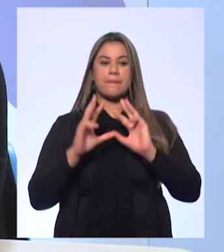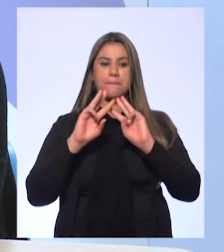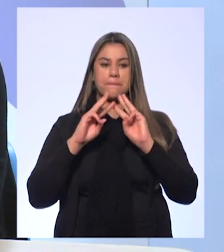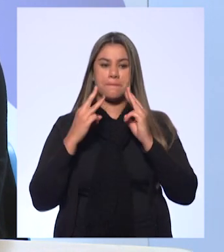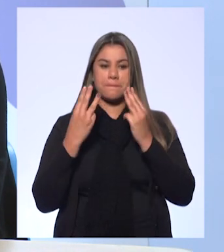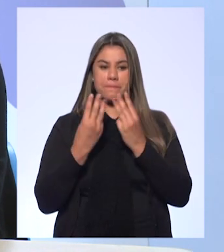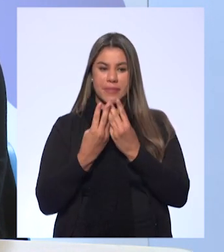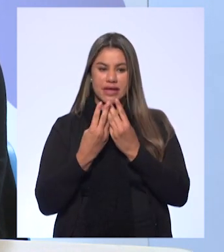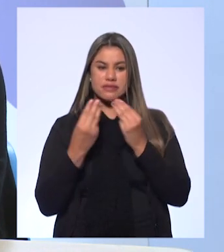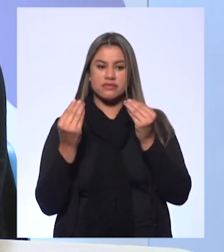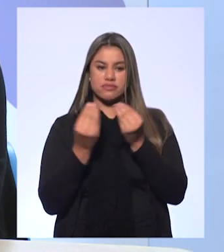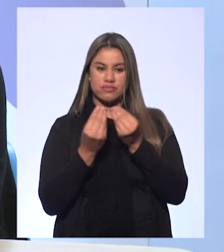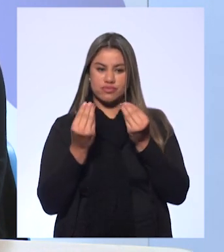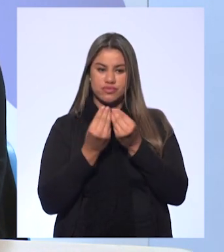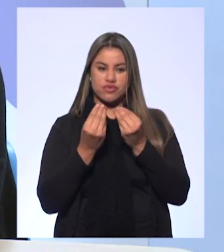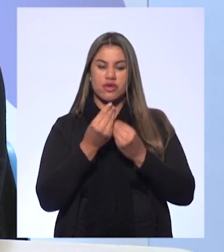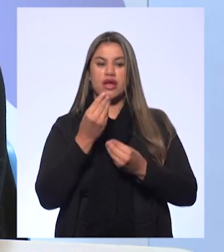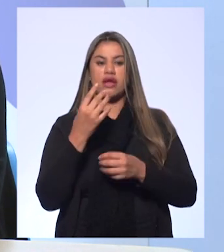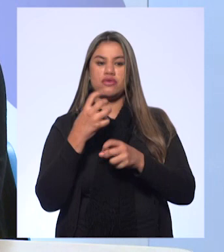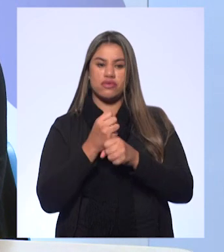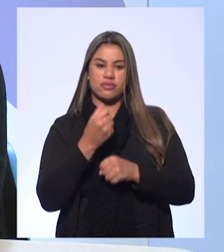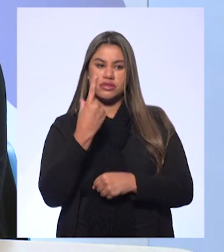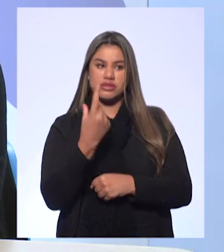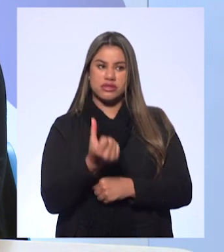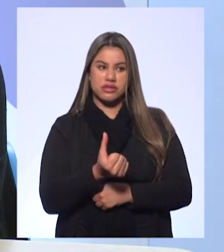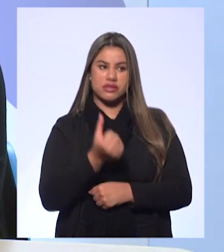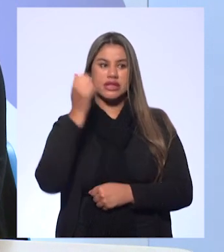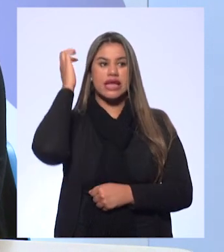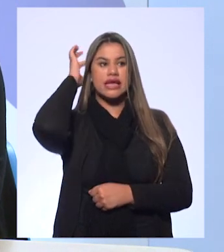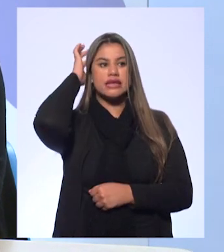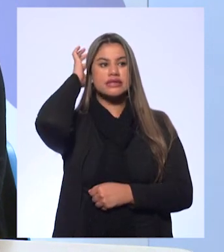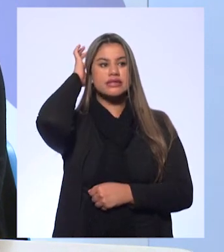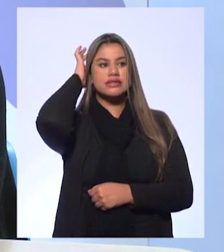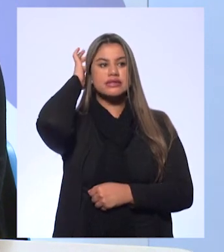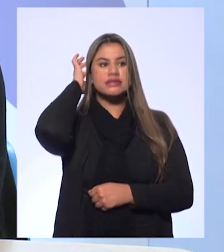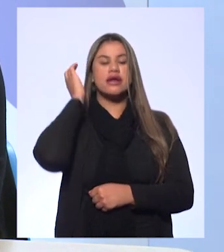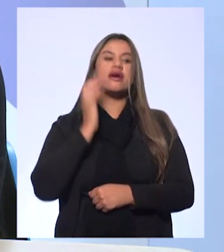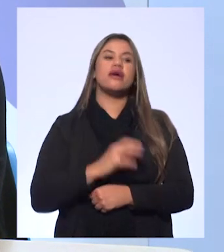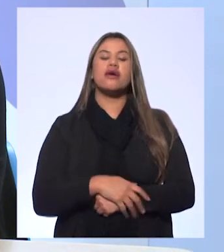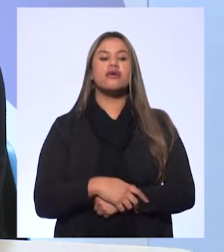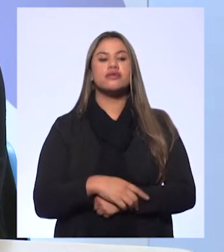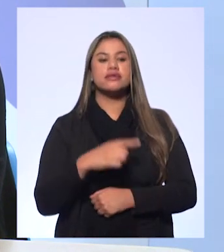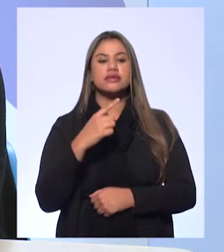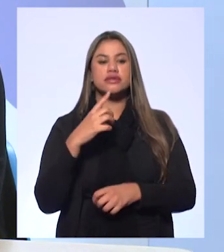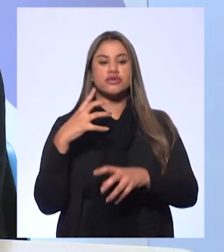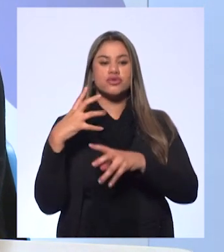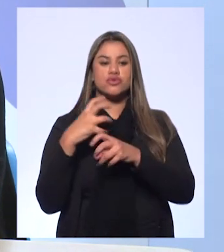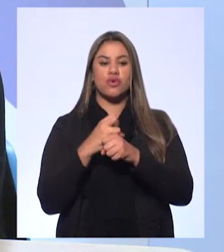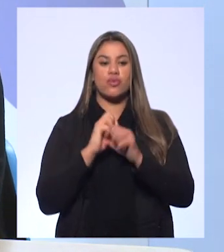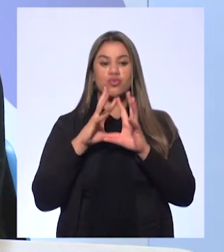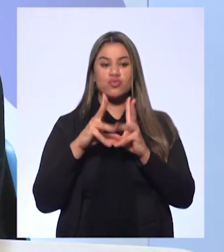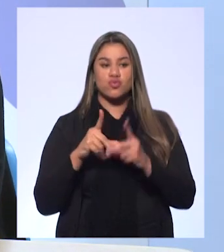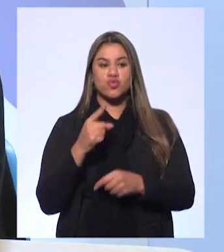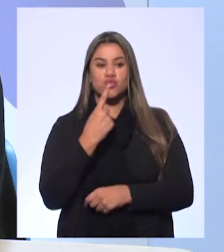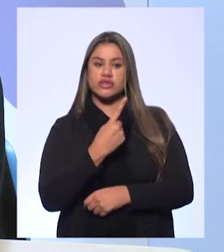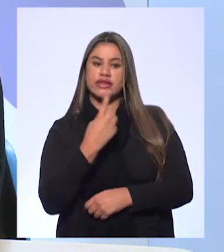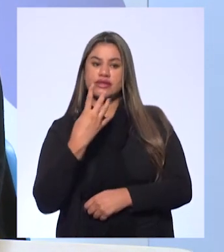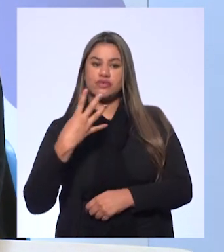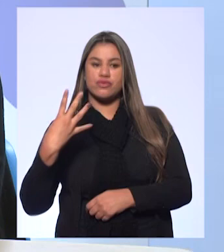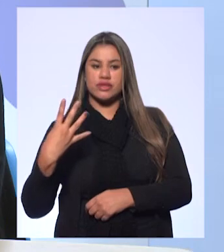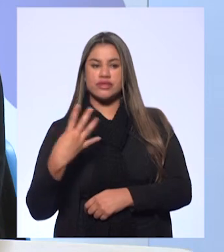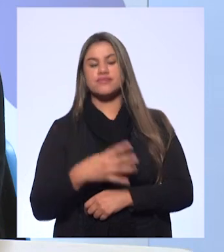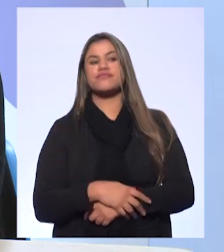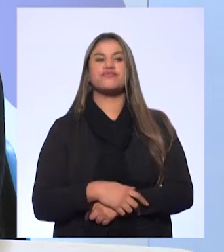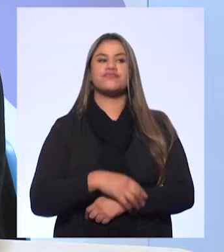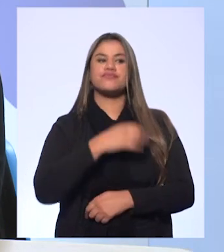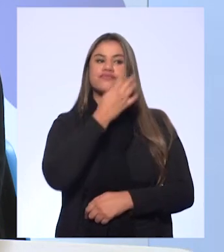16 para massa molecular e disse que 144 para massa molecular total.